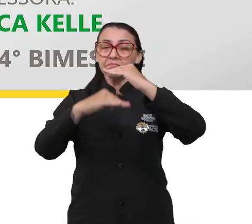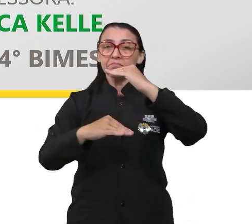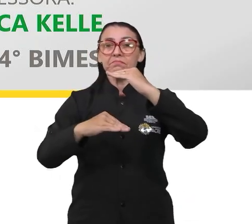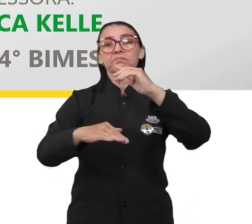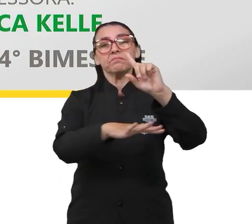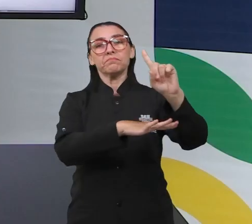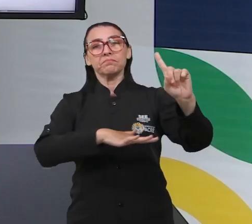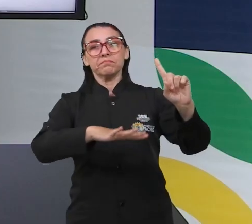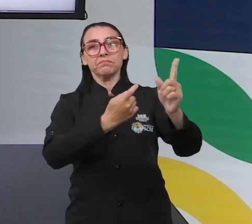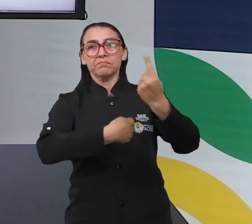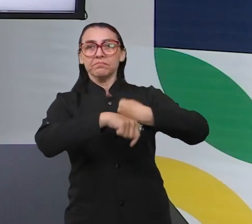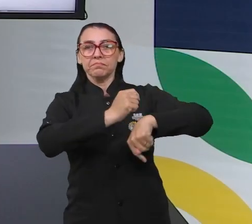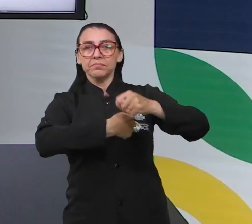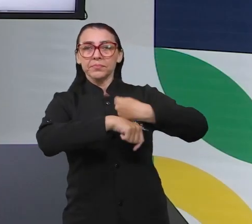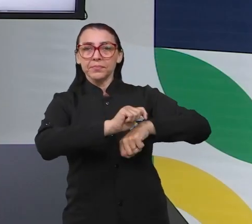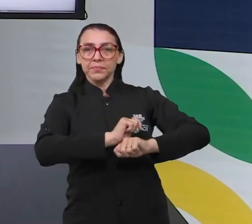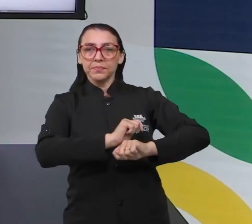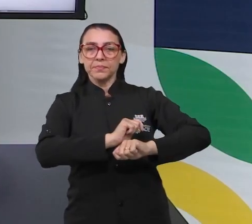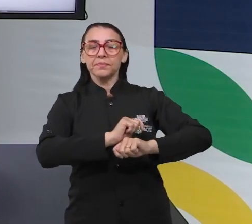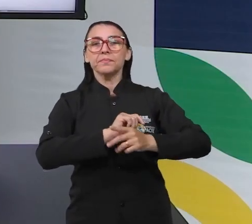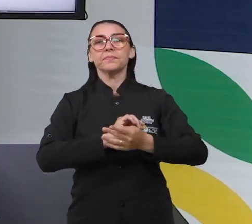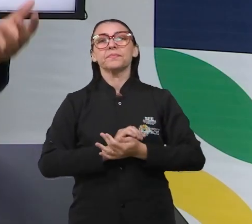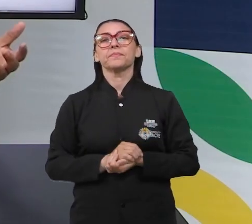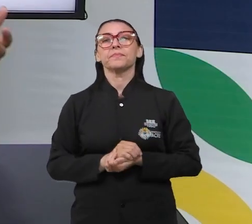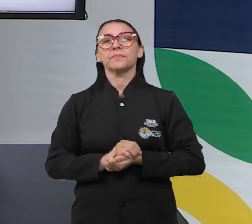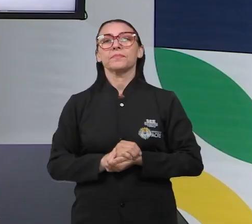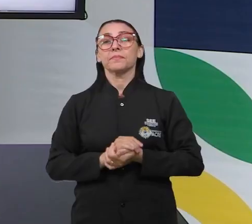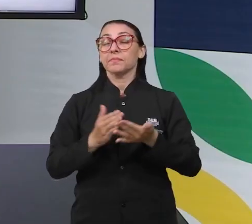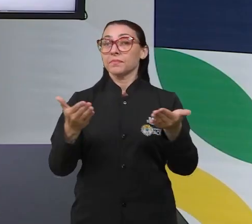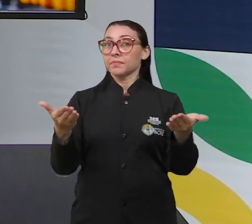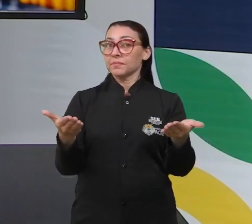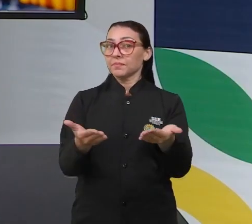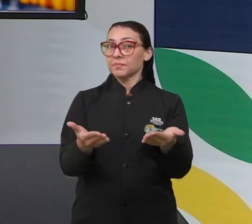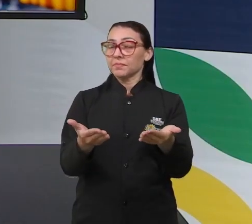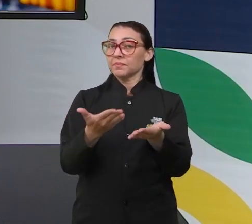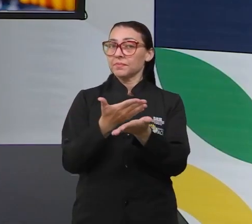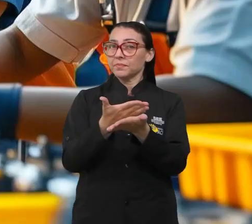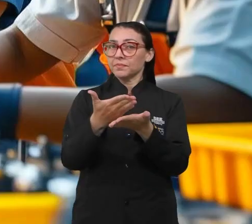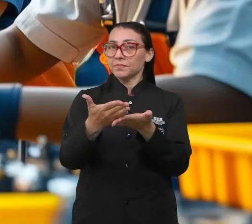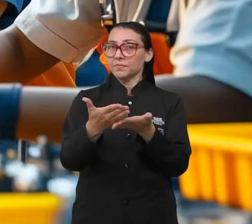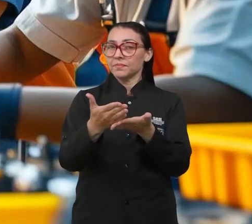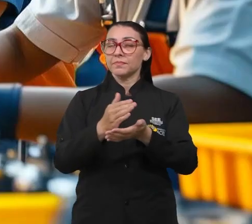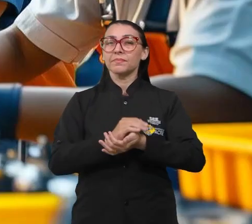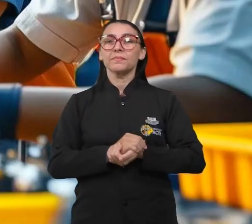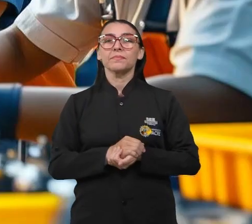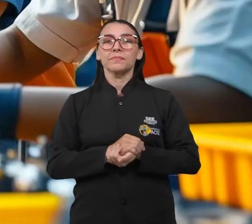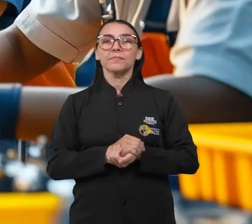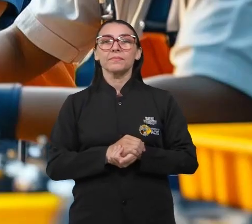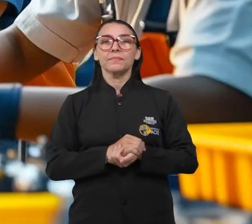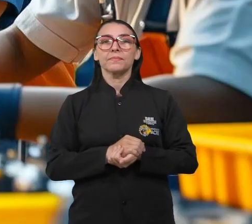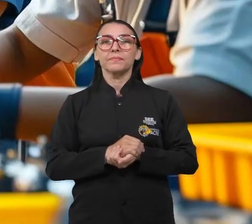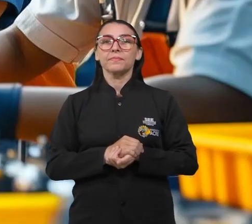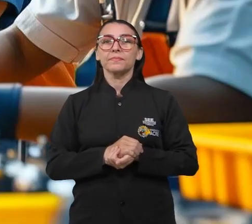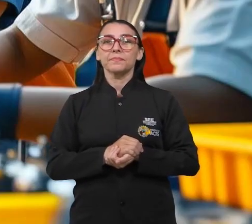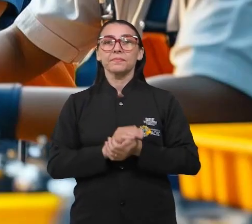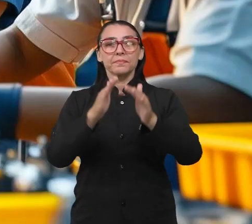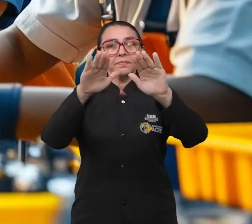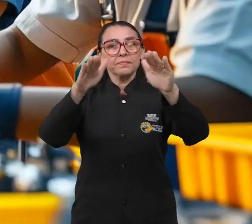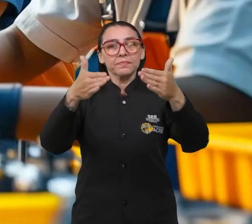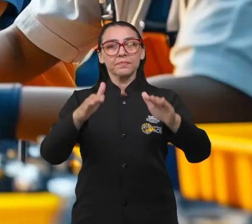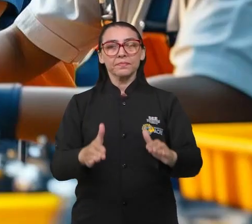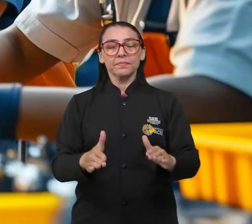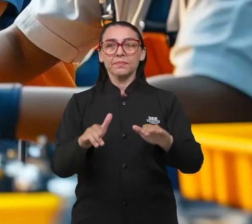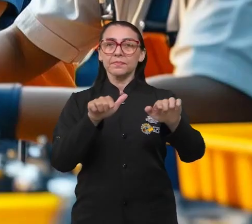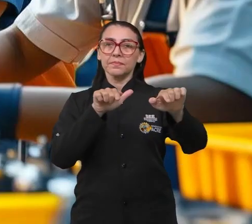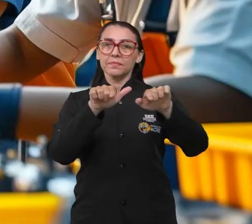desigualdades socioeconômicas. Então, vamos lá, começando com uma análise aqui